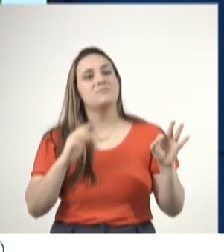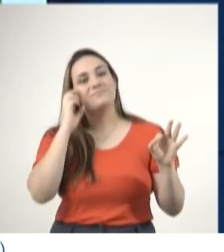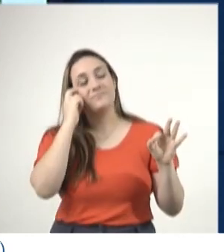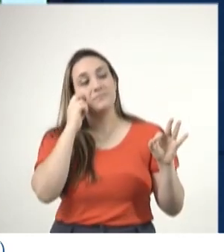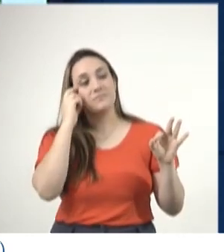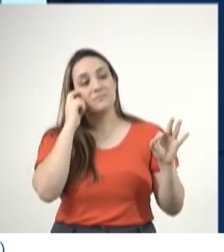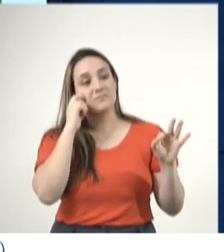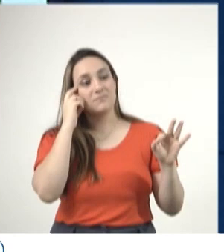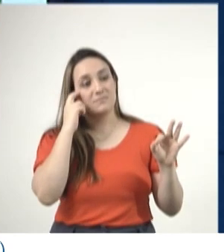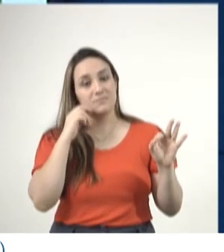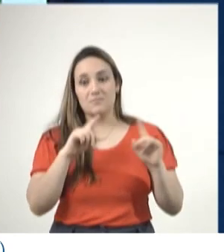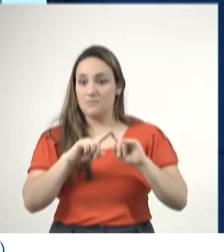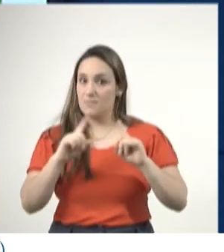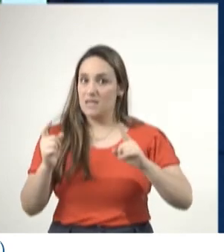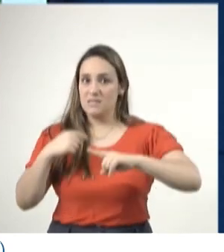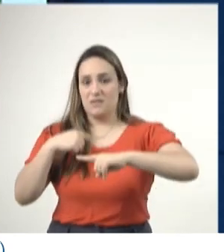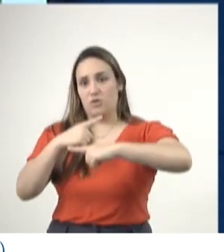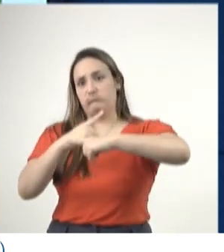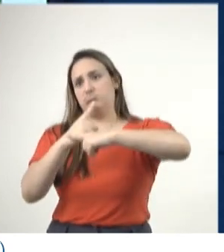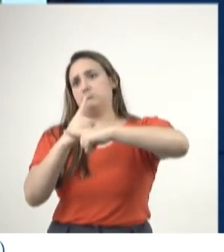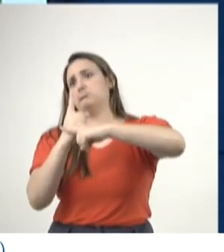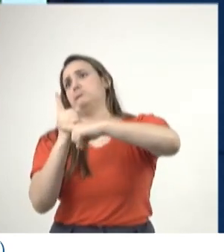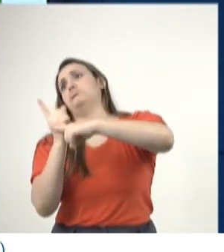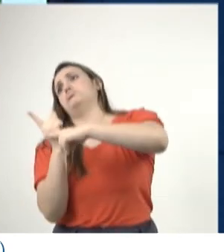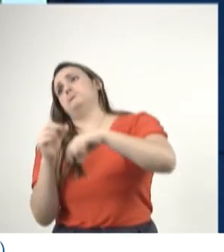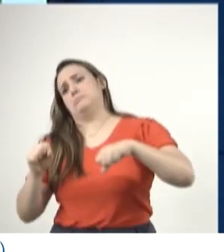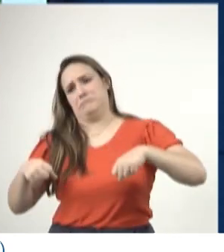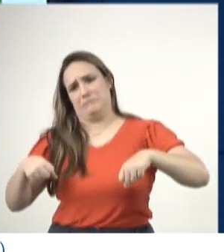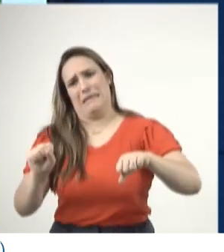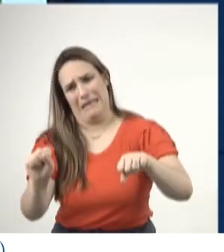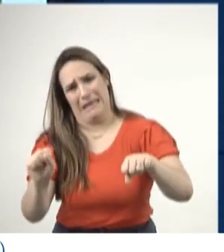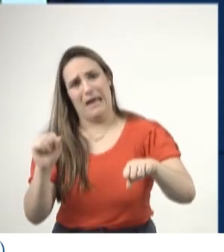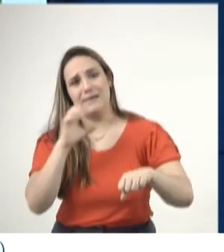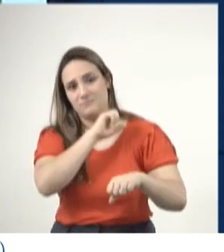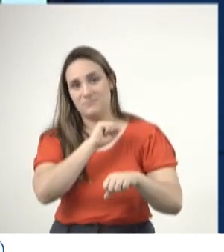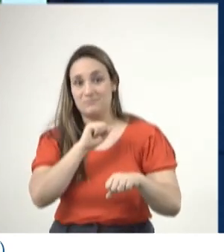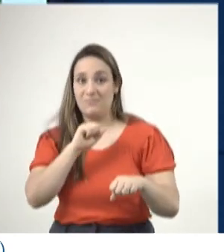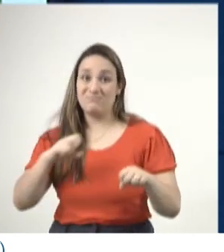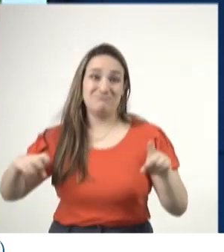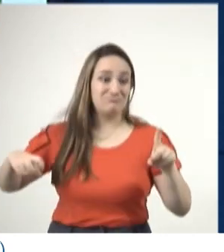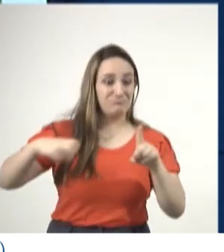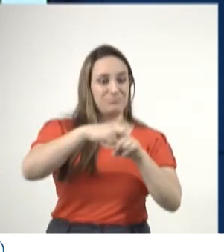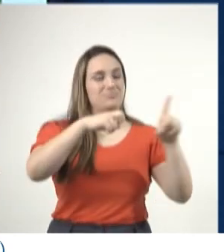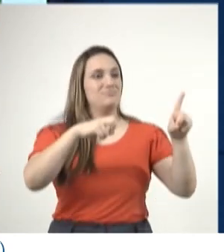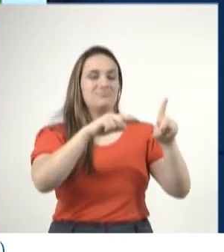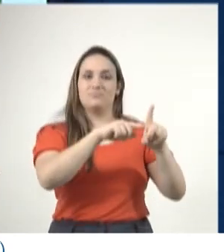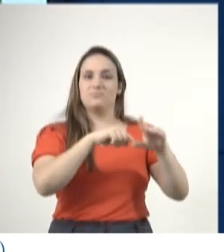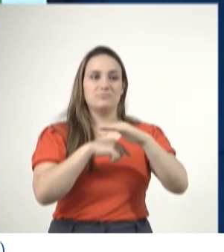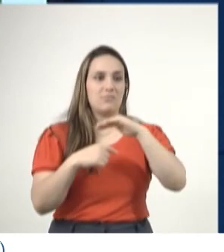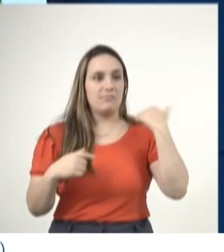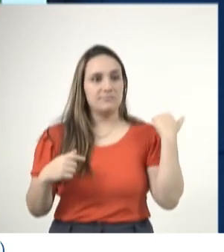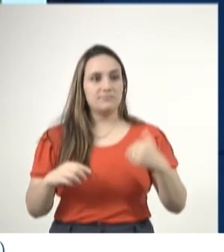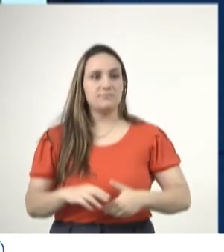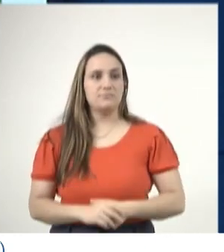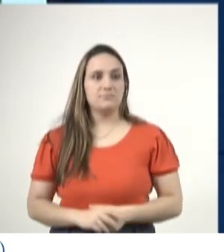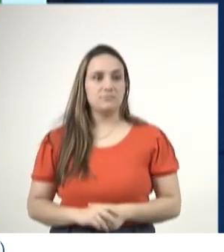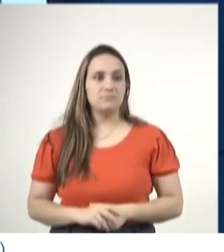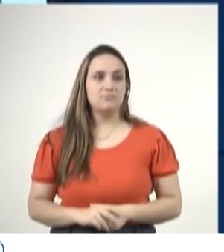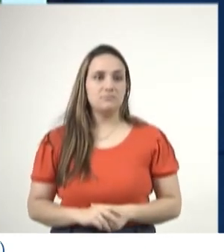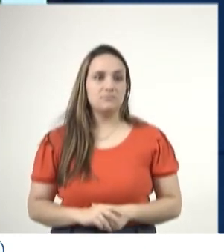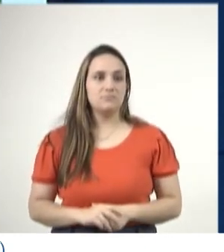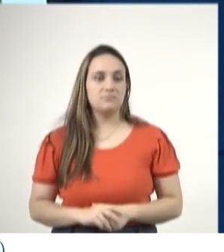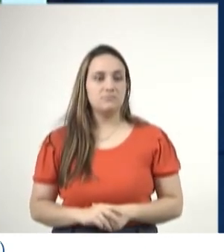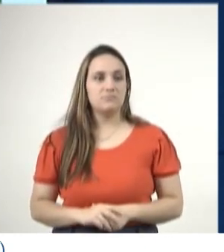Quanto mais eu aumento a velocidade, menor a chance de sobrevivência dessa pessoa. Outra coisa que eles fazem,